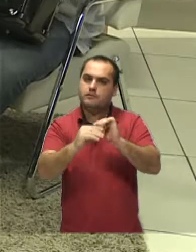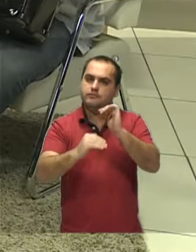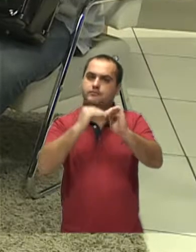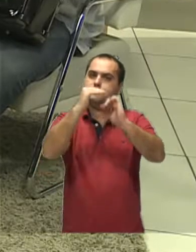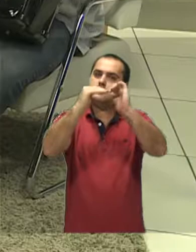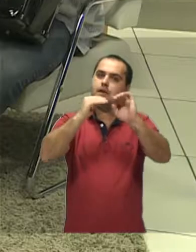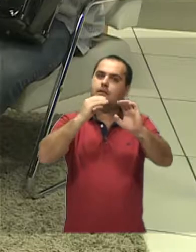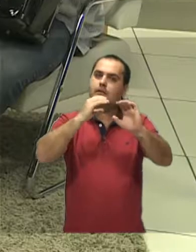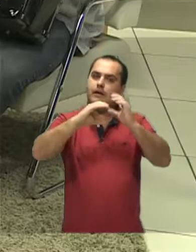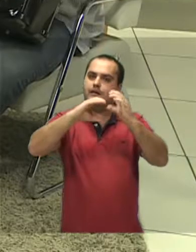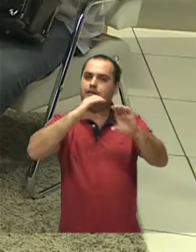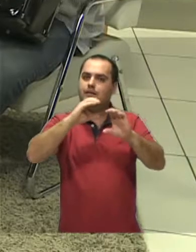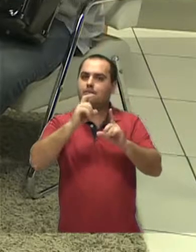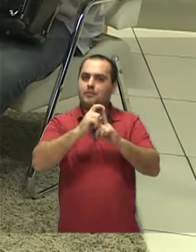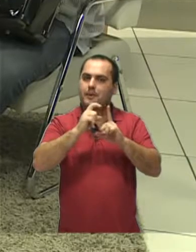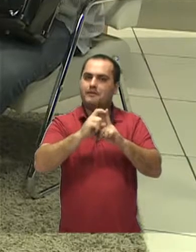cantada.